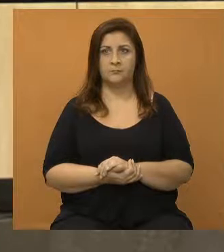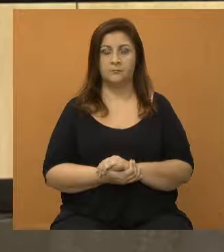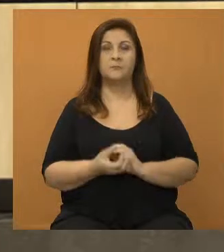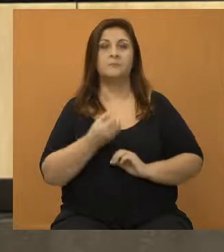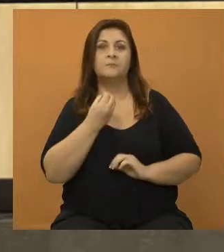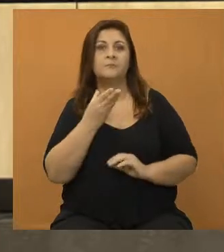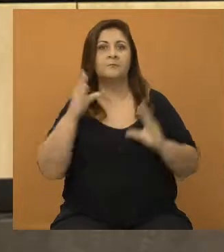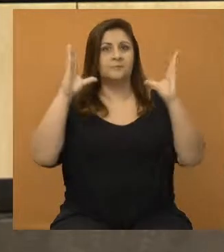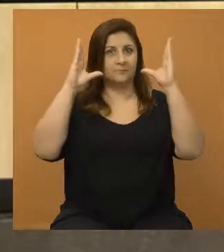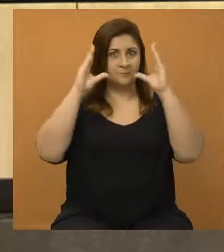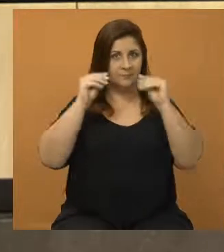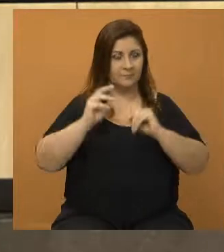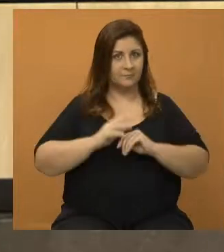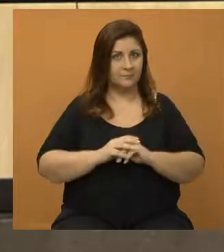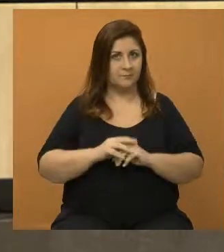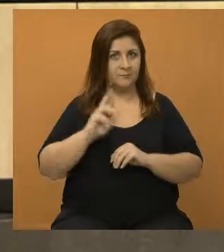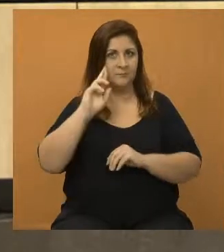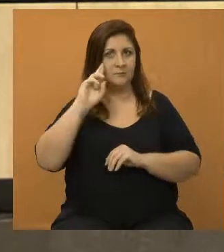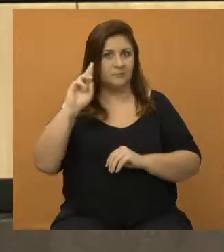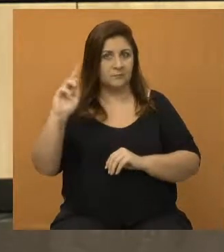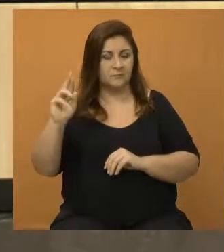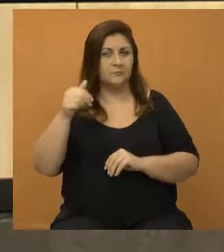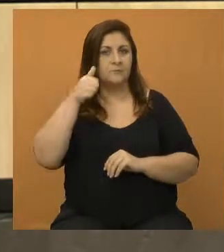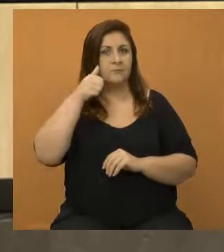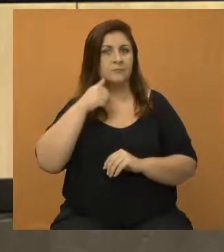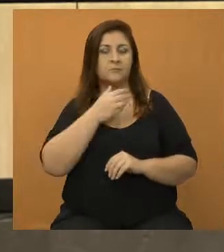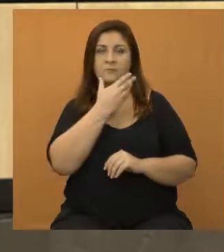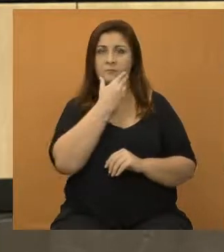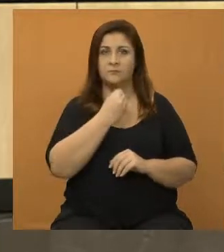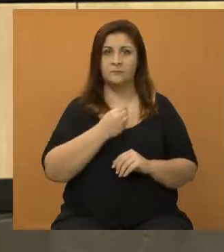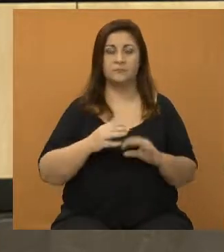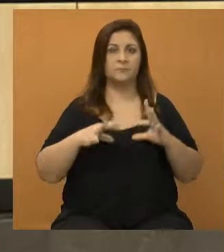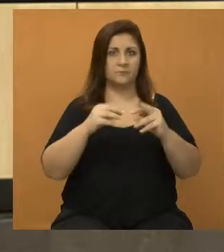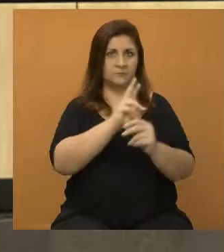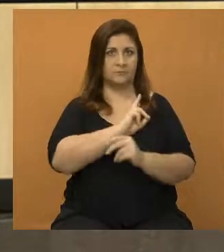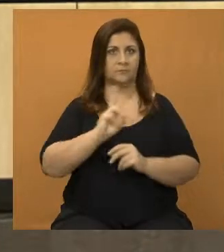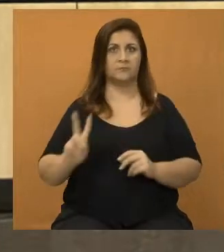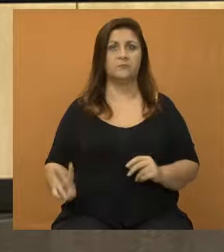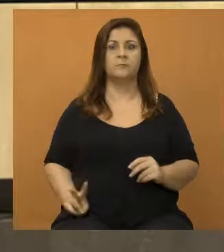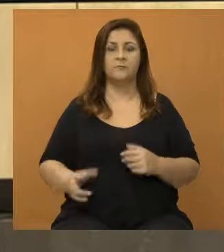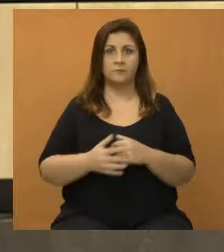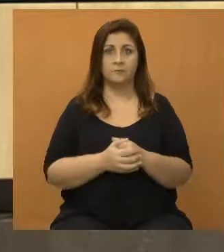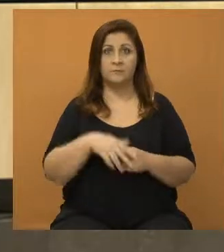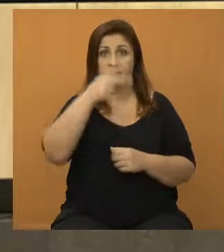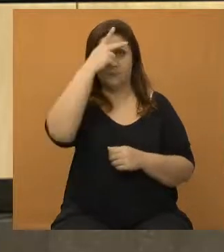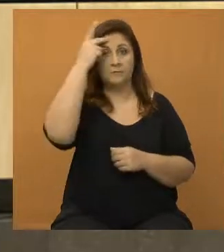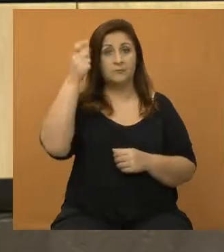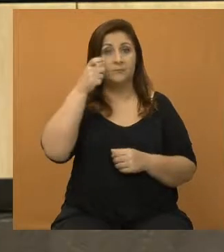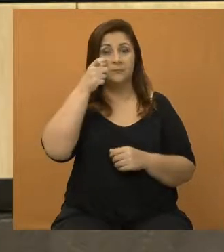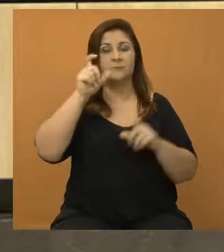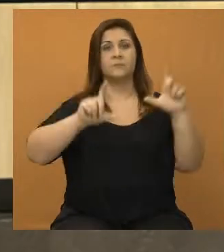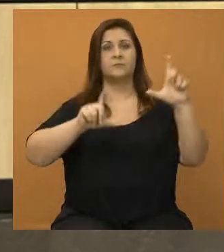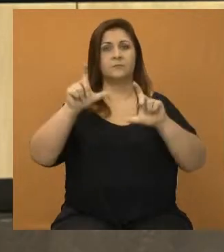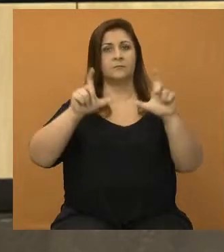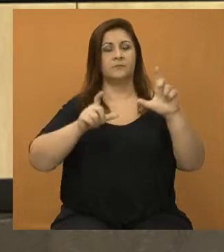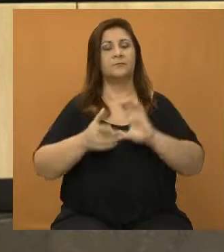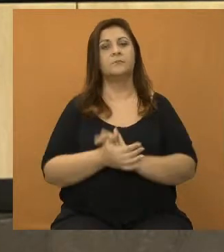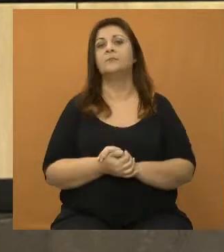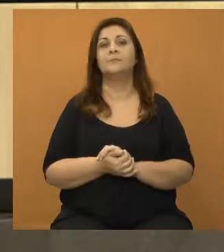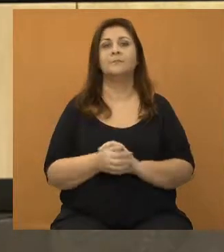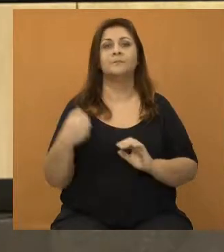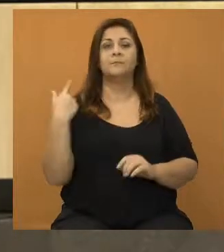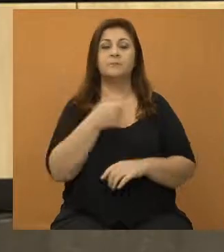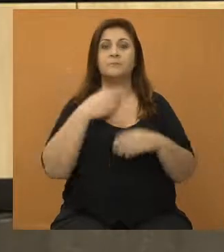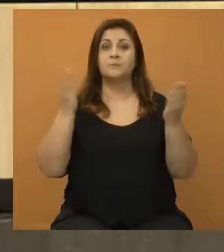Boa noite, senhoras e senhores, vereadores, a quem nos acompanha pela TV Câmara. Estamos